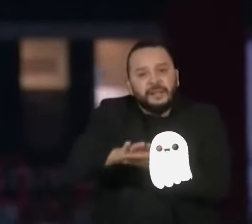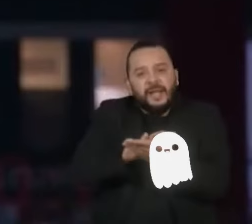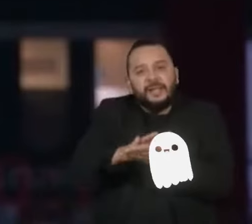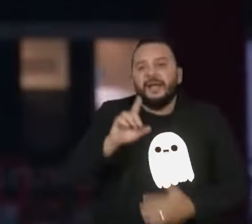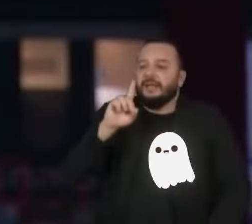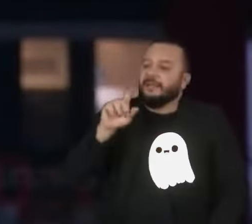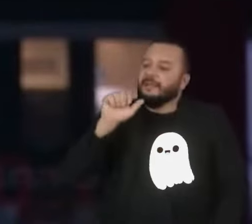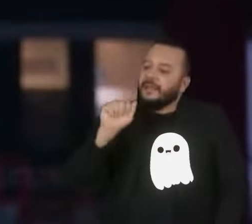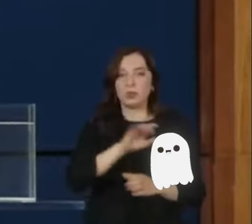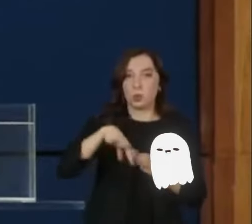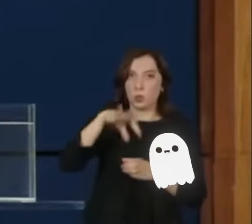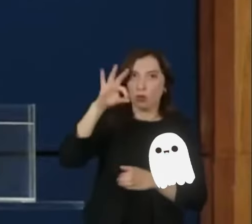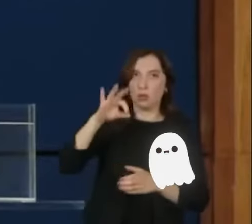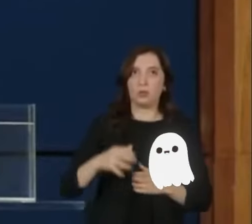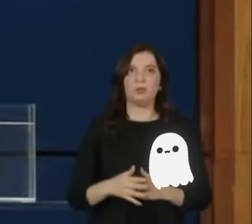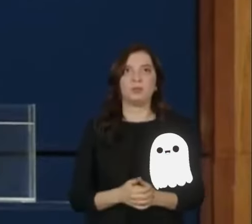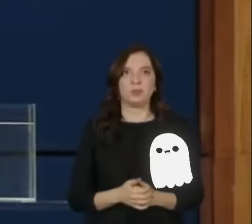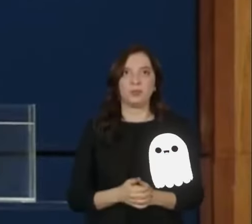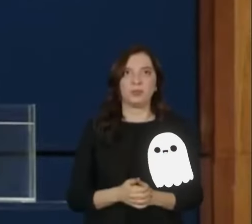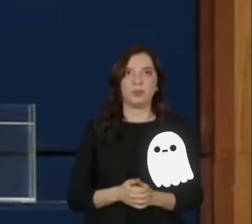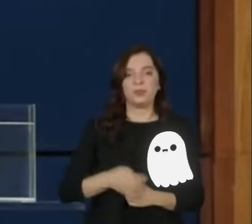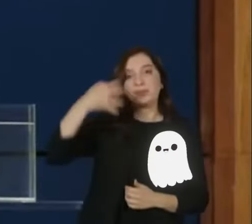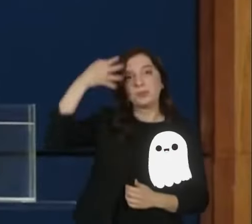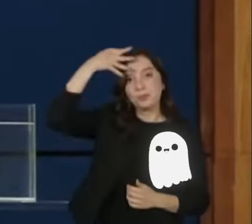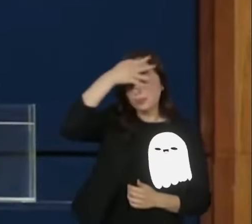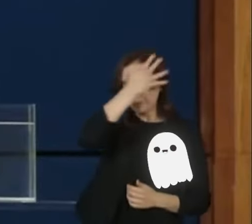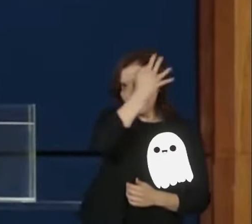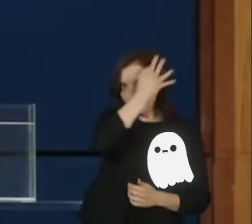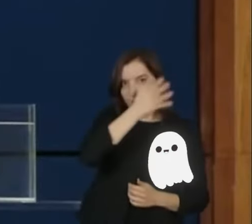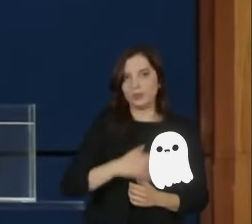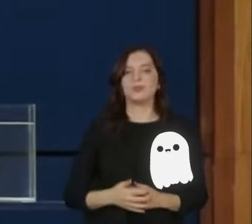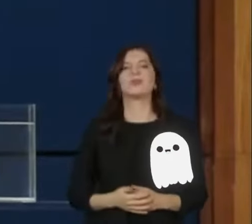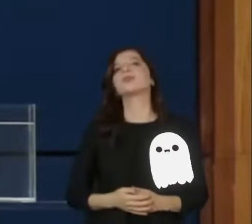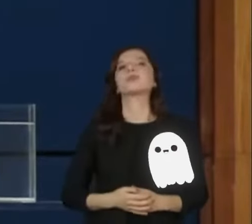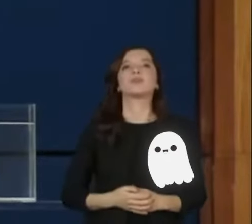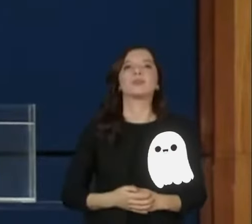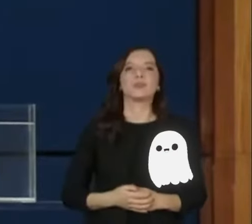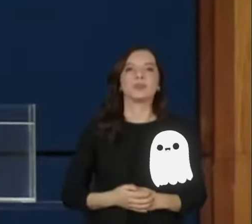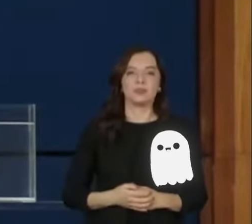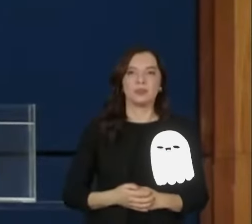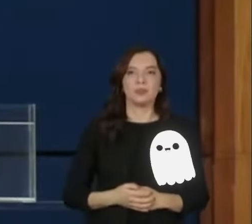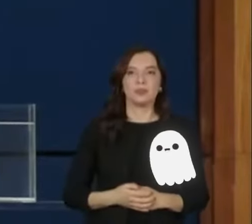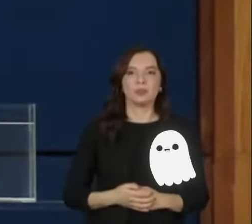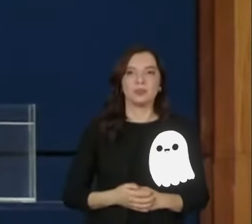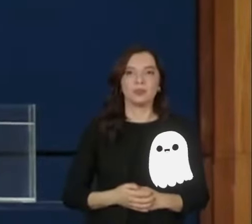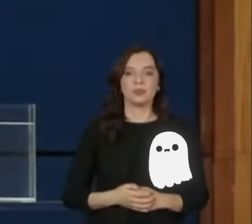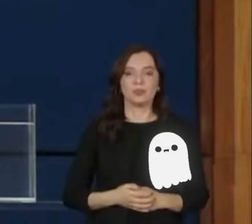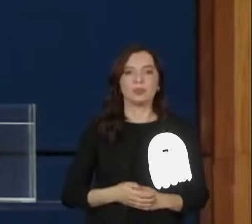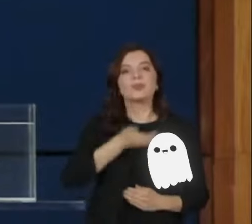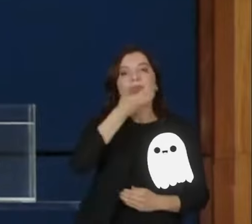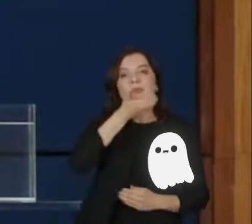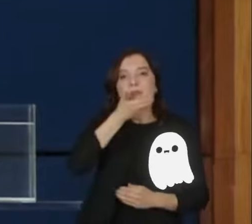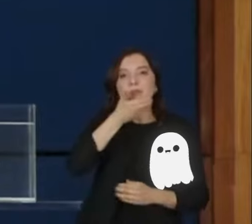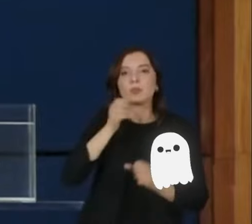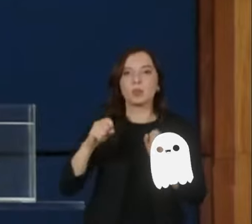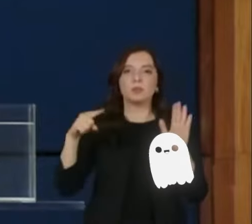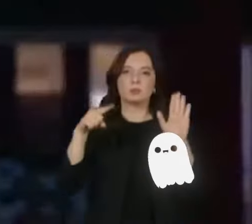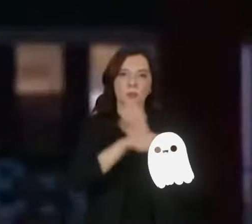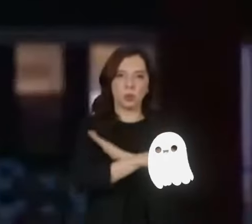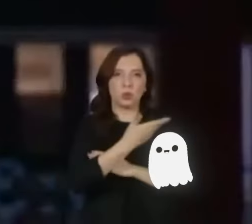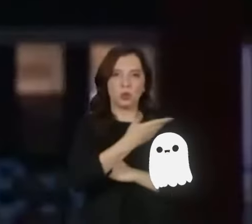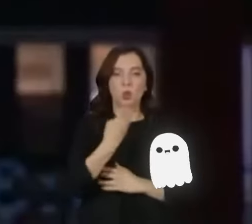Datena e dá pena mesmo. Quem vai responder é José Luiz Datena. Candidato Marçal, 30 segundos pra sua pergunta, por favor.